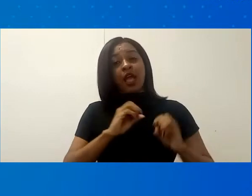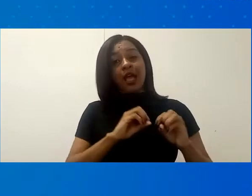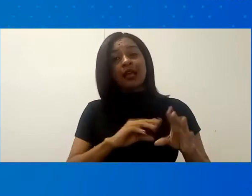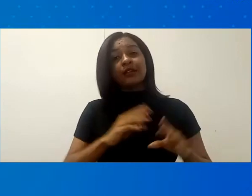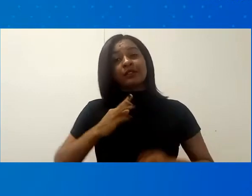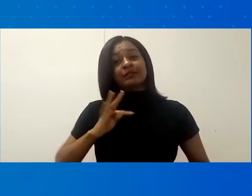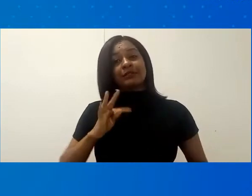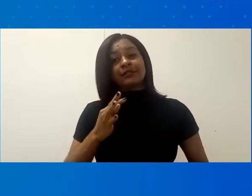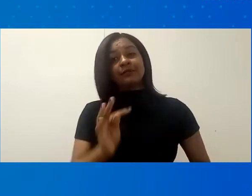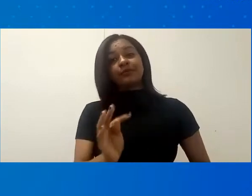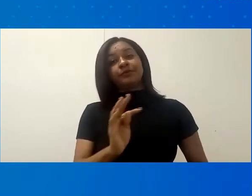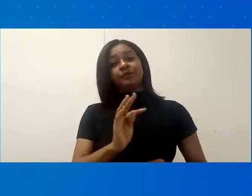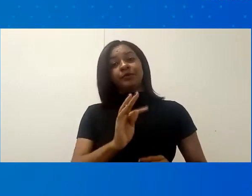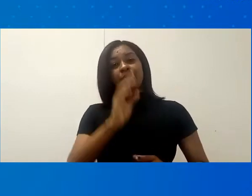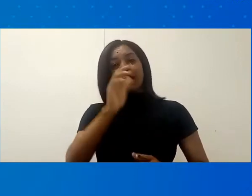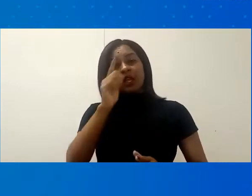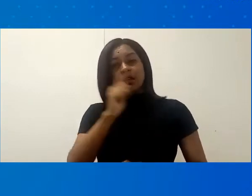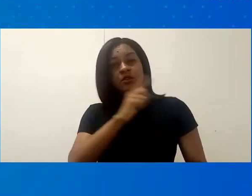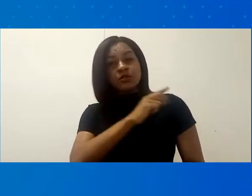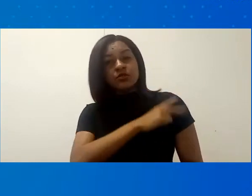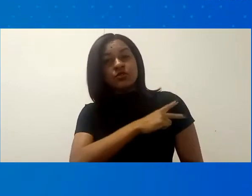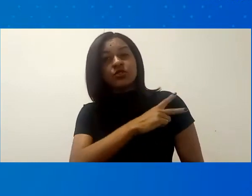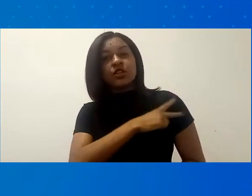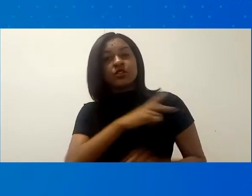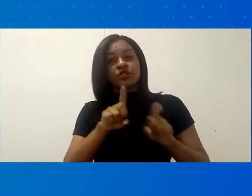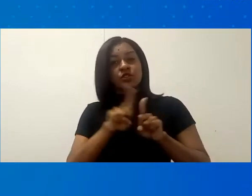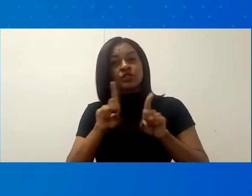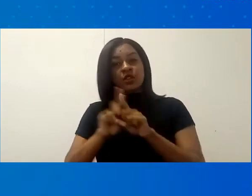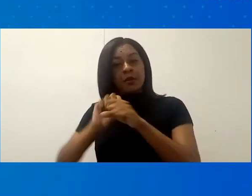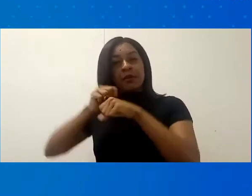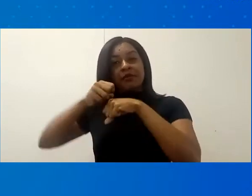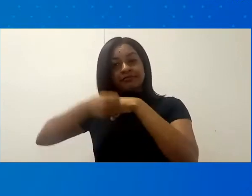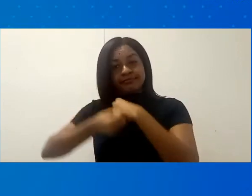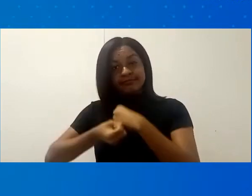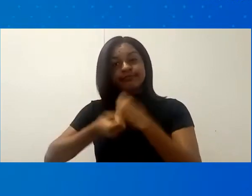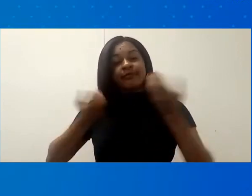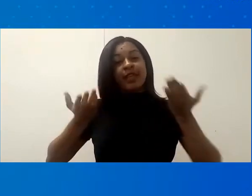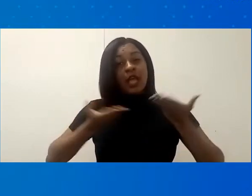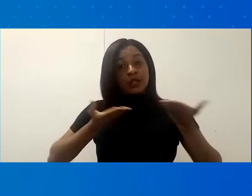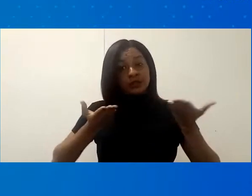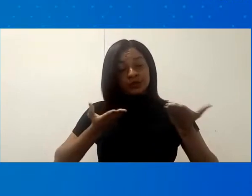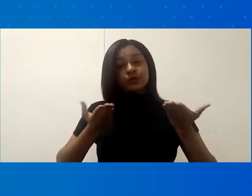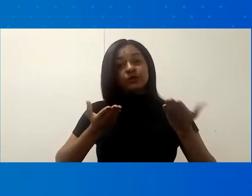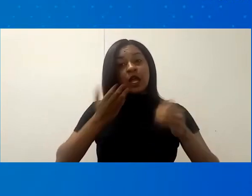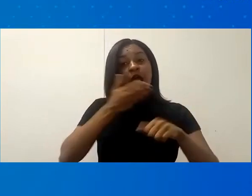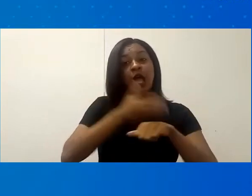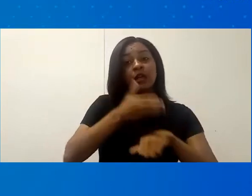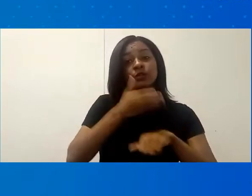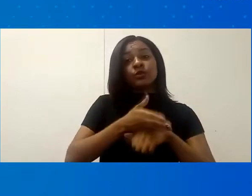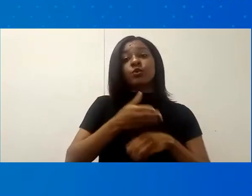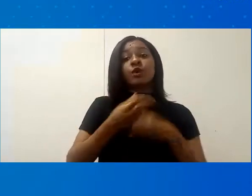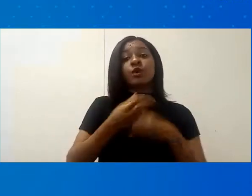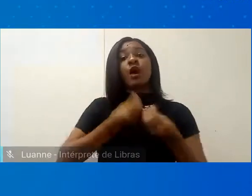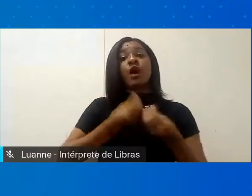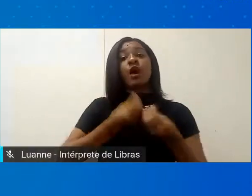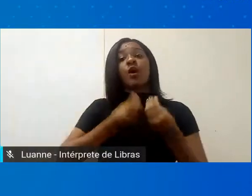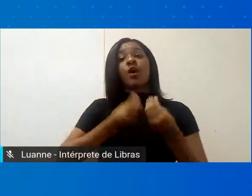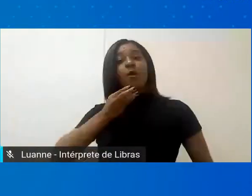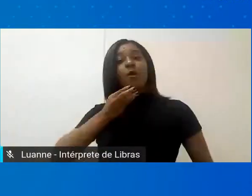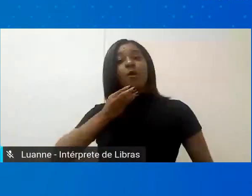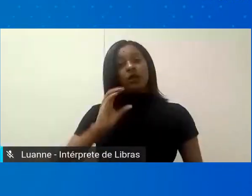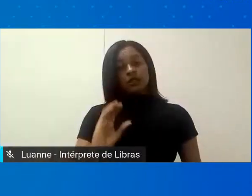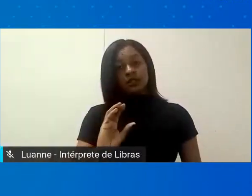e gestão acadêmica e Universitária atualmente atua como coordenador de EAD